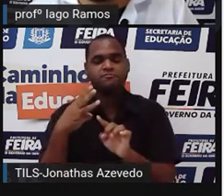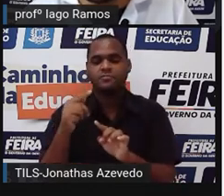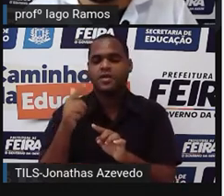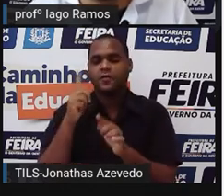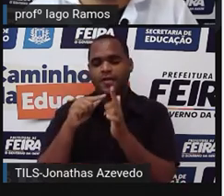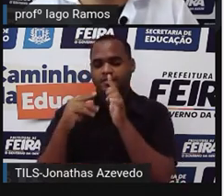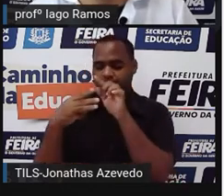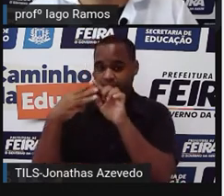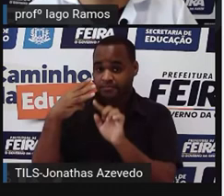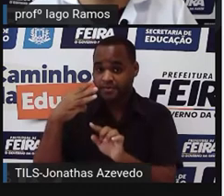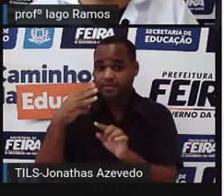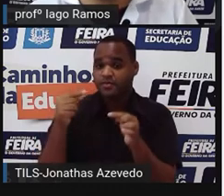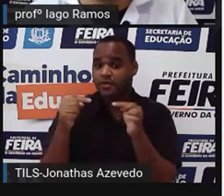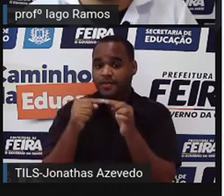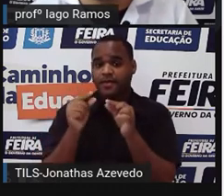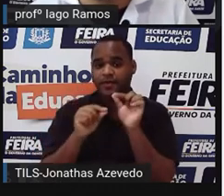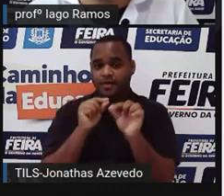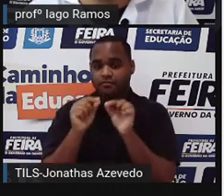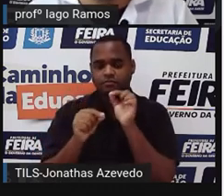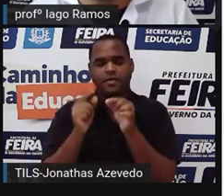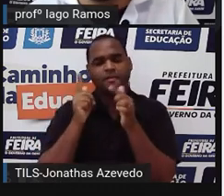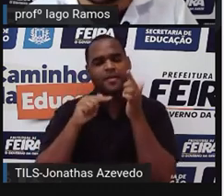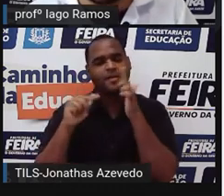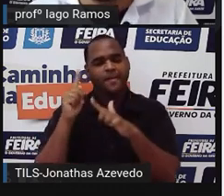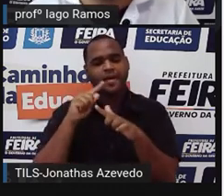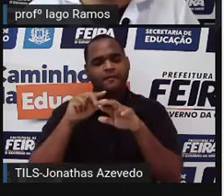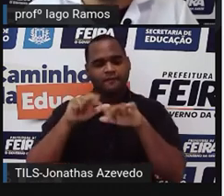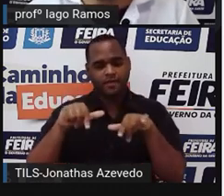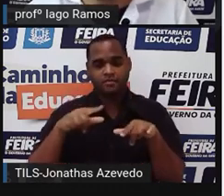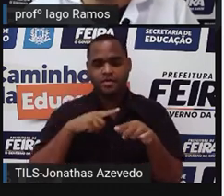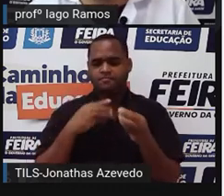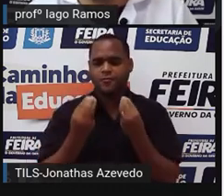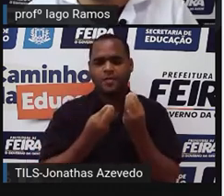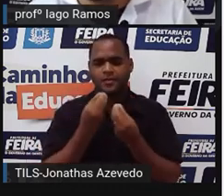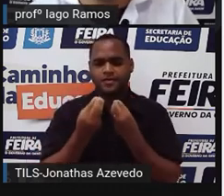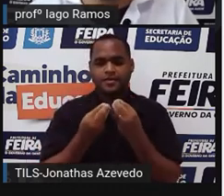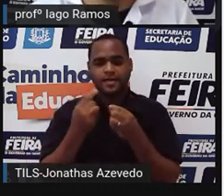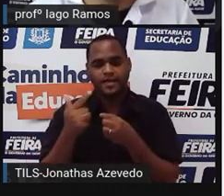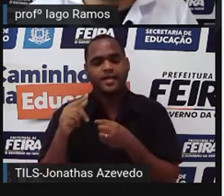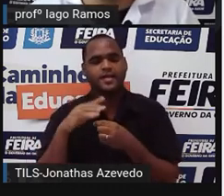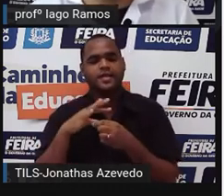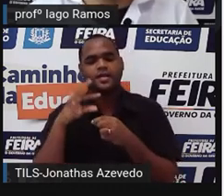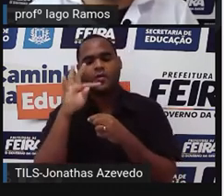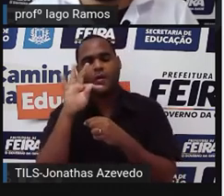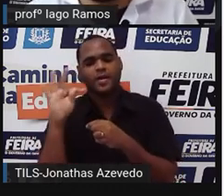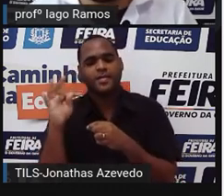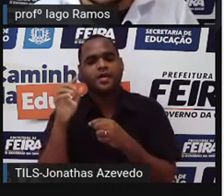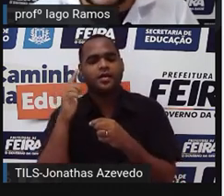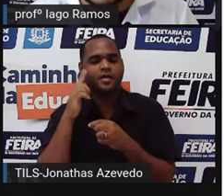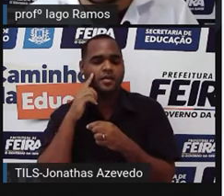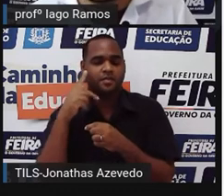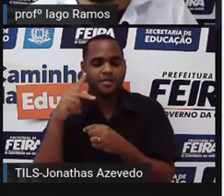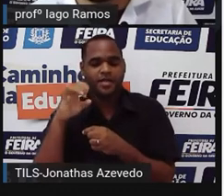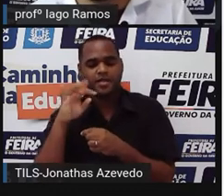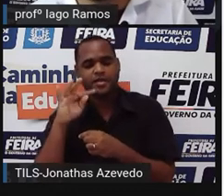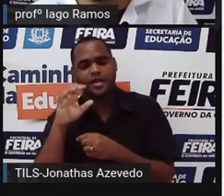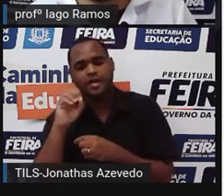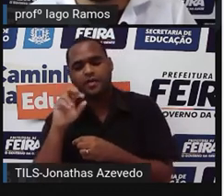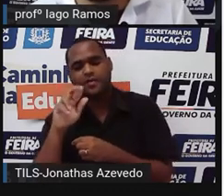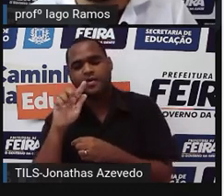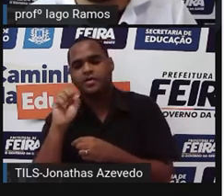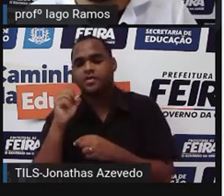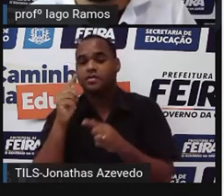três triângulos, a gente consegue mostrar por que o Teorema de Pitágoras funciona para qualquer